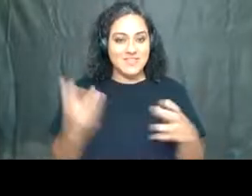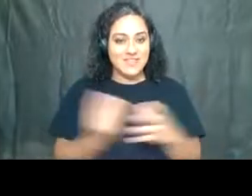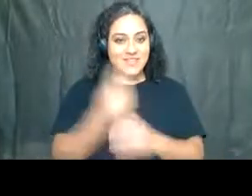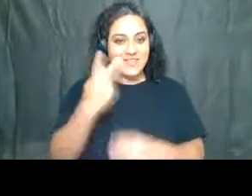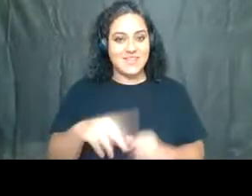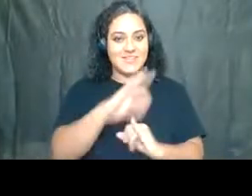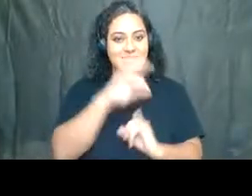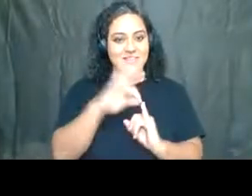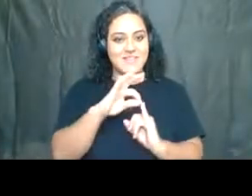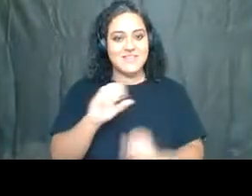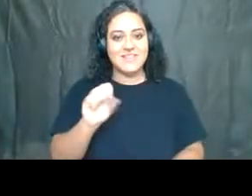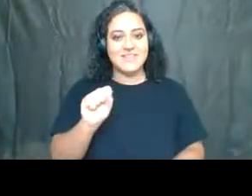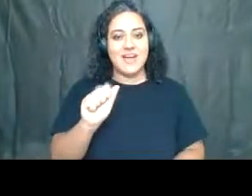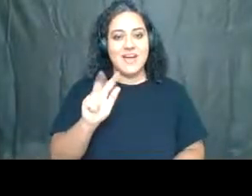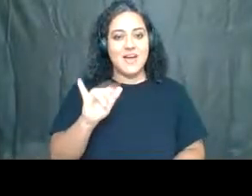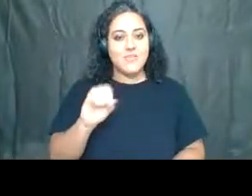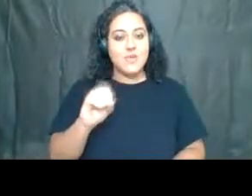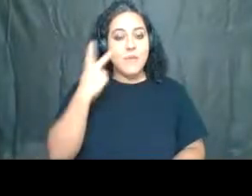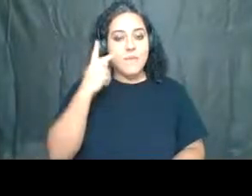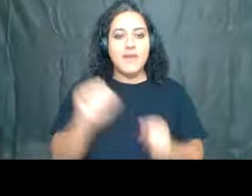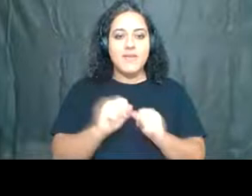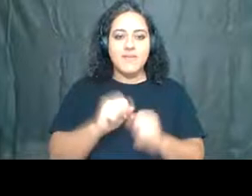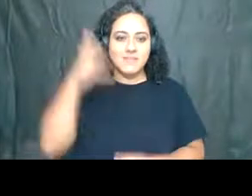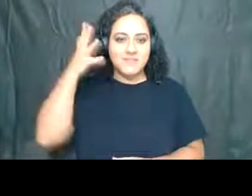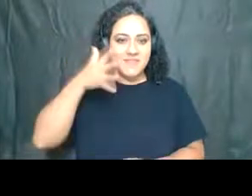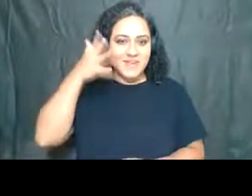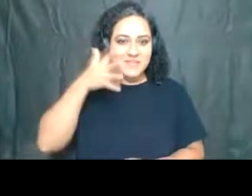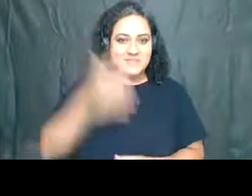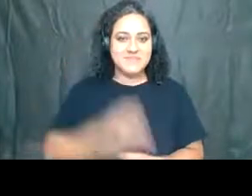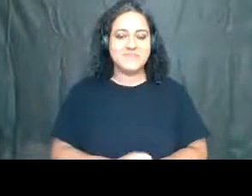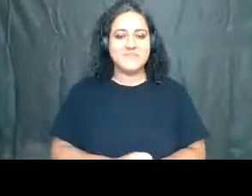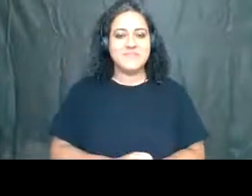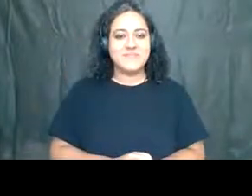IFES, Sávio Berilli, para fazer a sua fala.